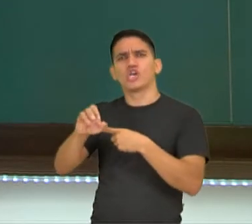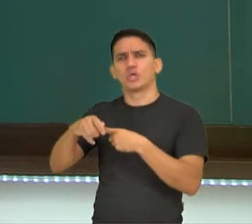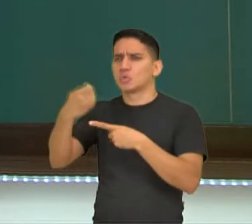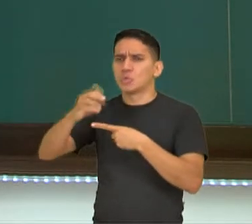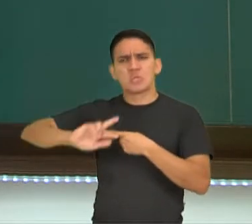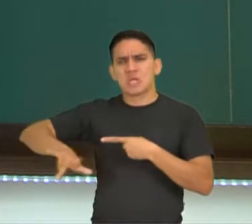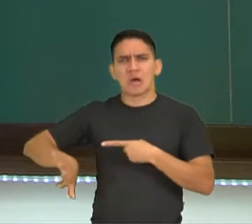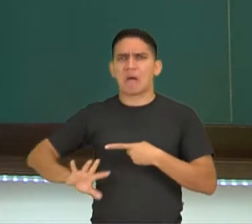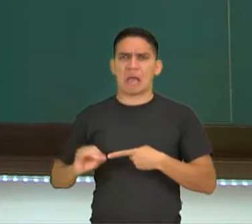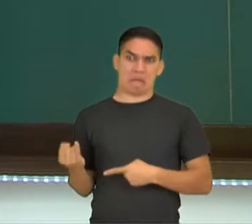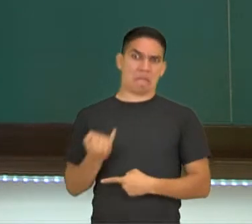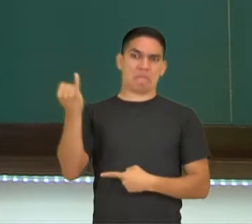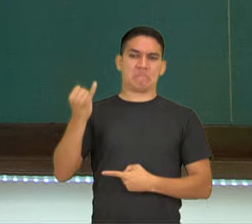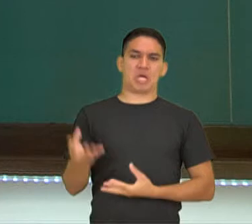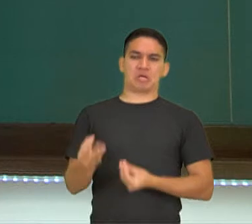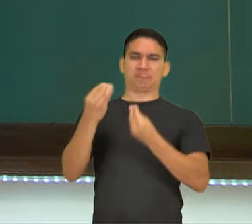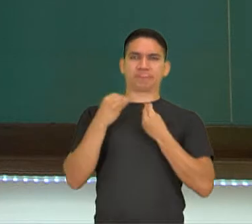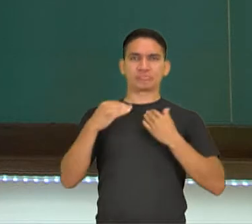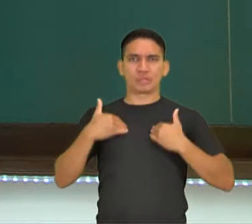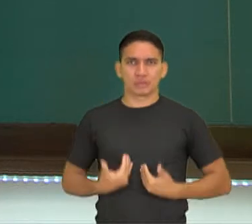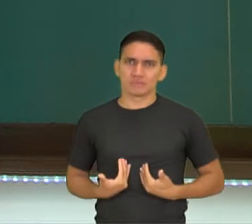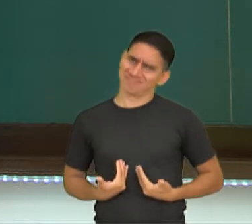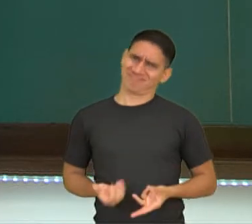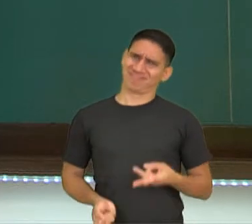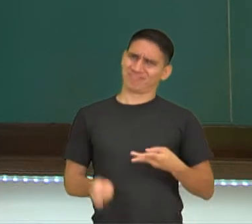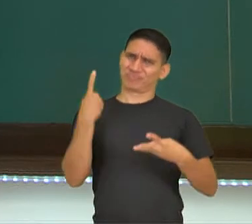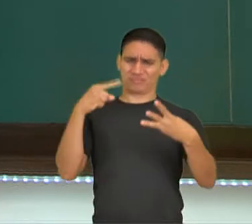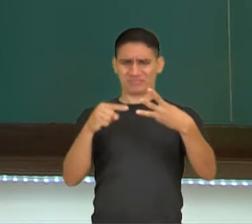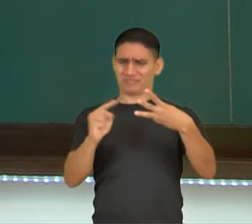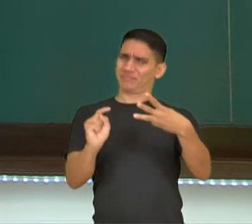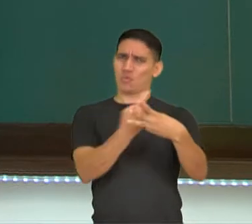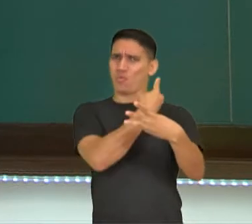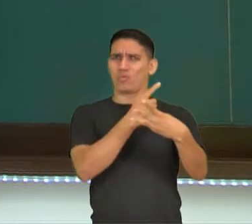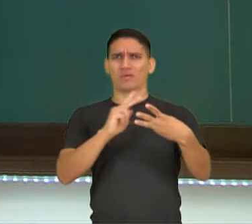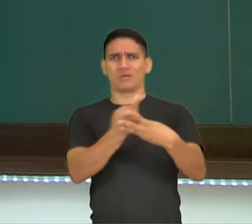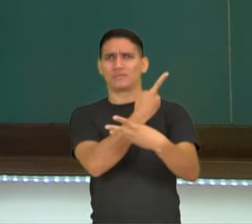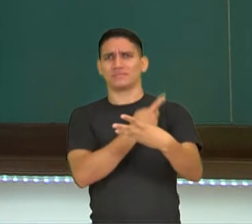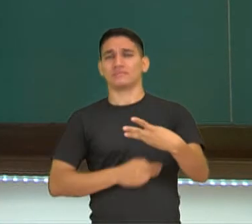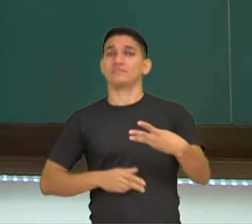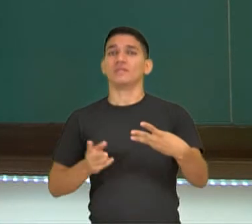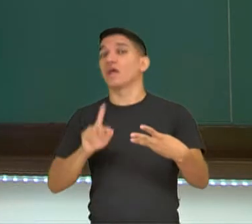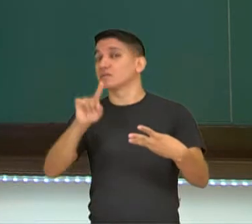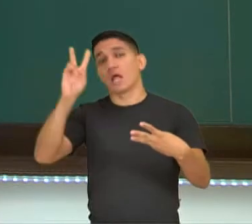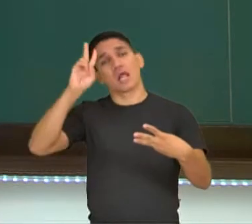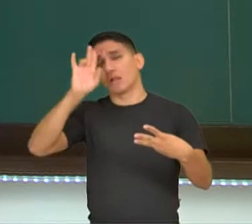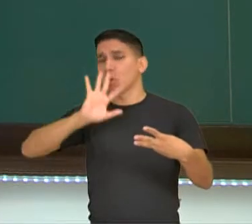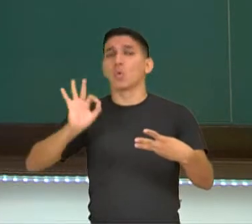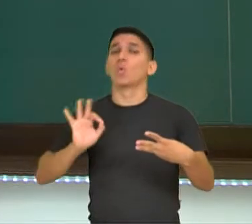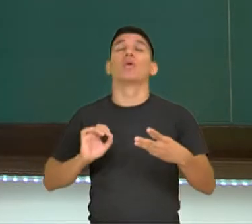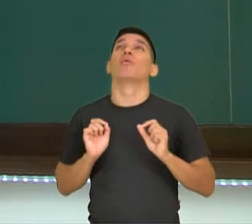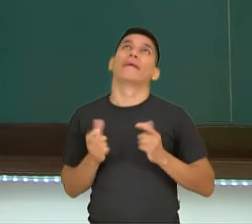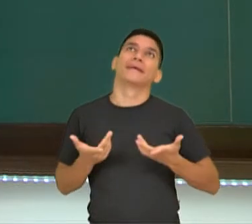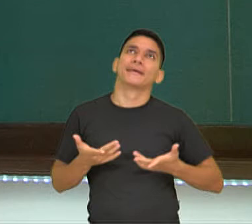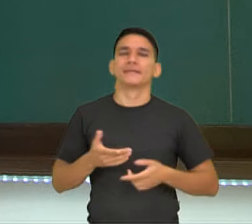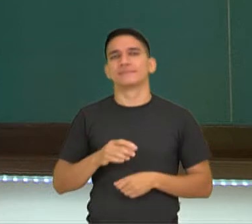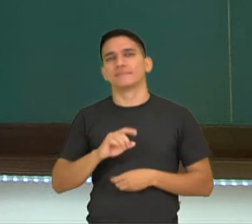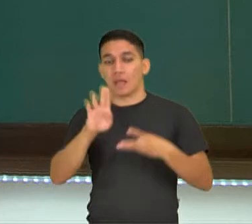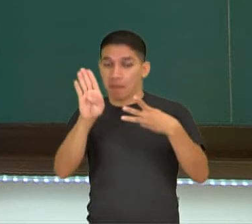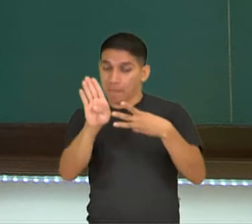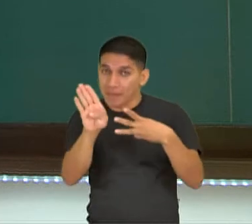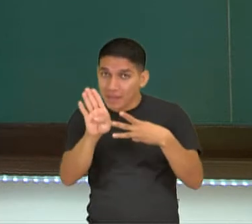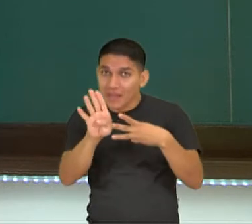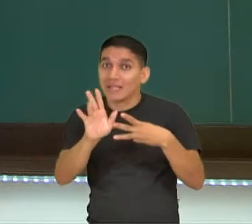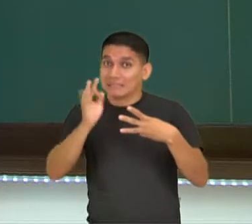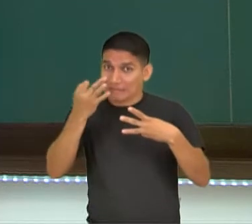importantes? Não, a gente viu que ele é, né, gente? Então, mesmo que você não lembre, porque são muitos benefícios do sódio, né? Que a letra B está